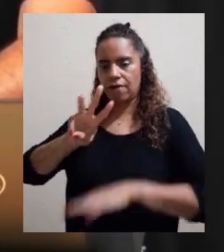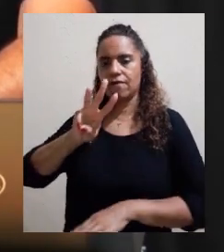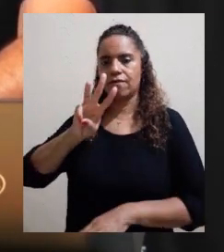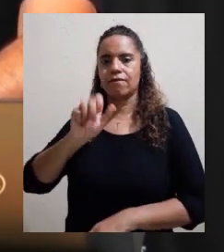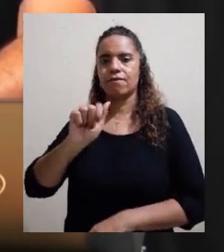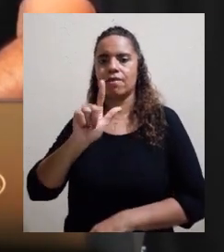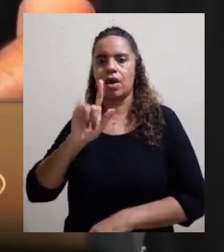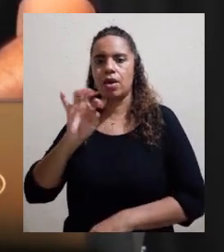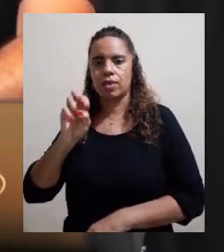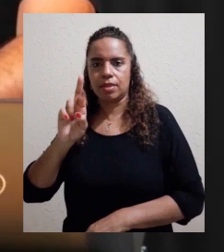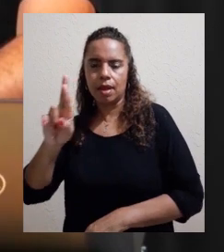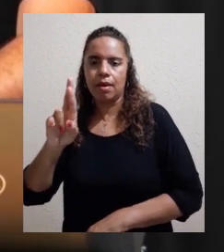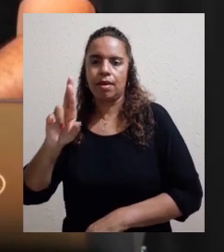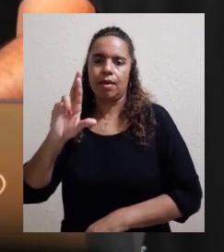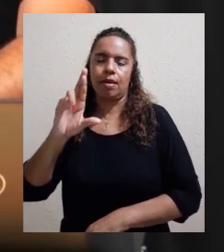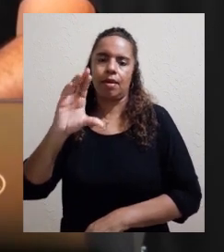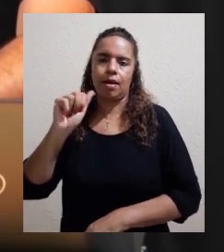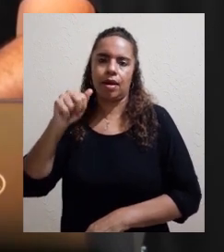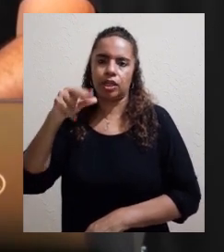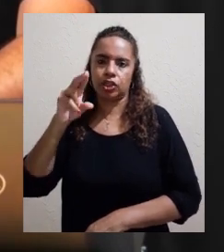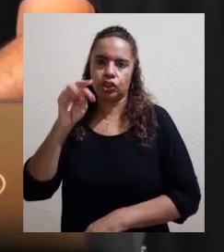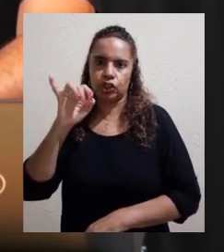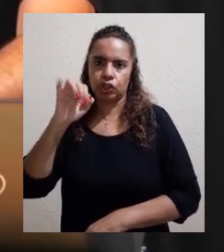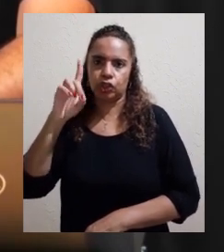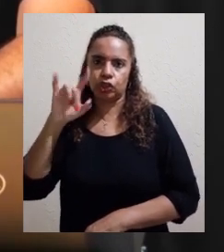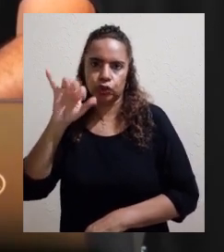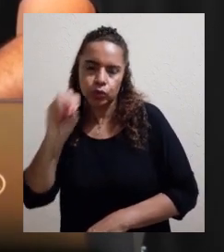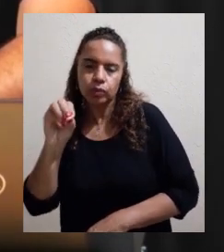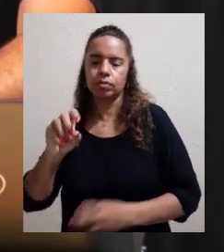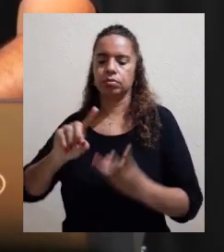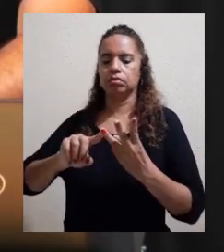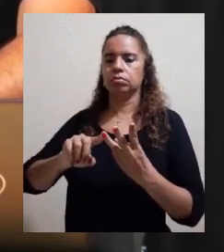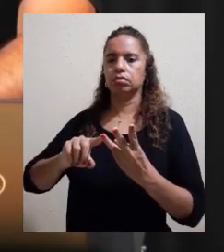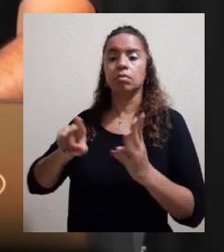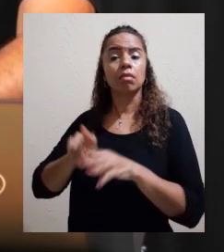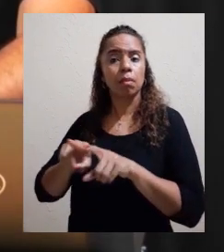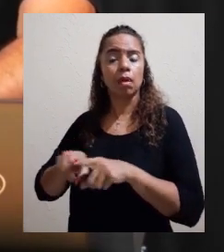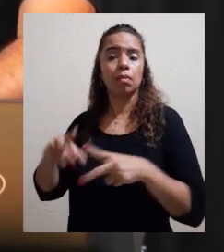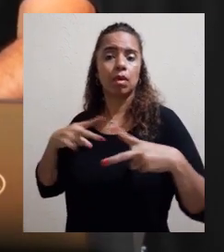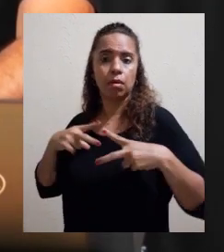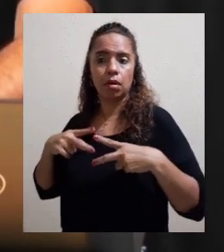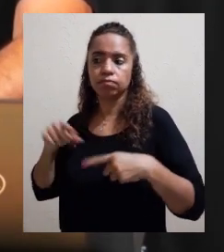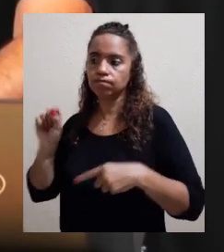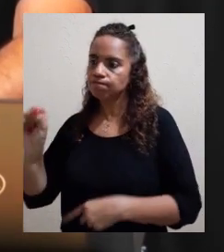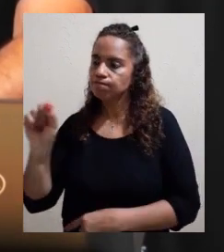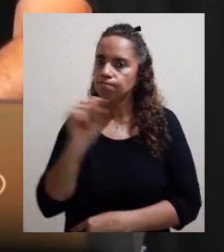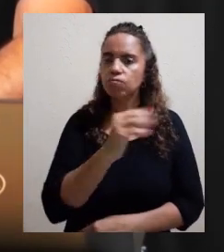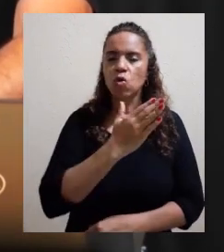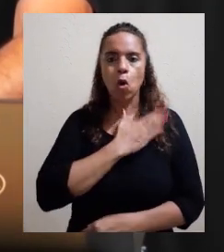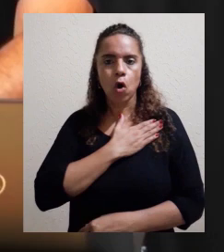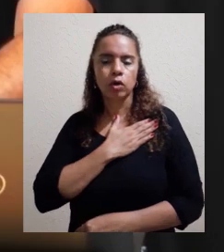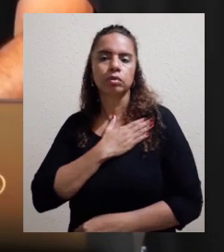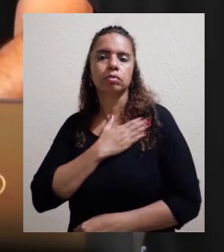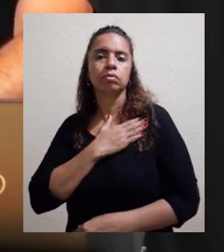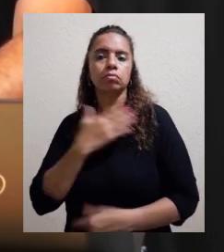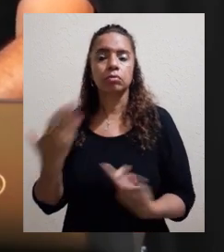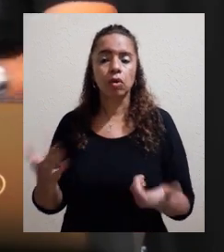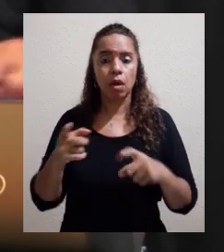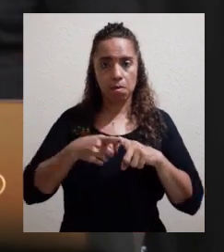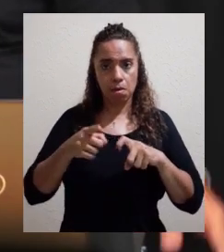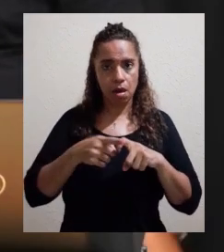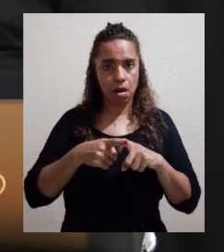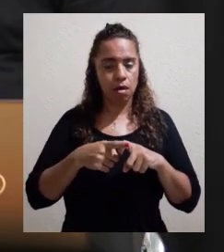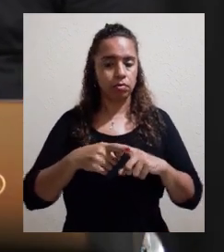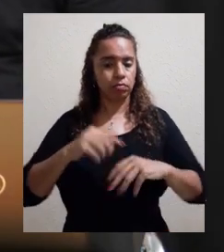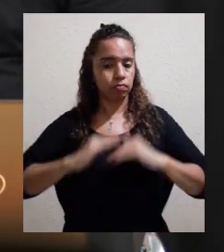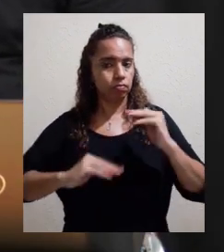todas essas esferas e os pontos de contato entre elas, né? E enquanto médico profissional